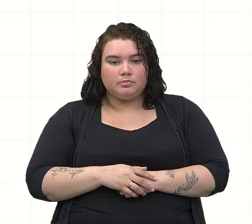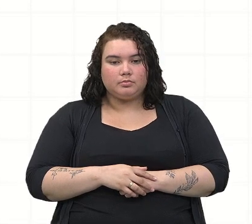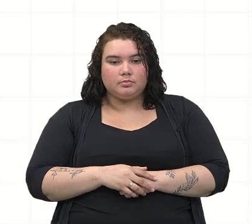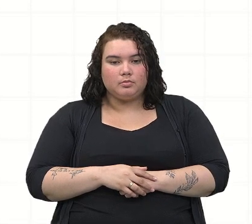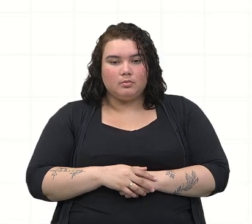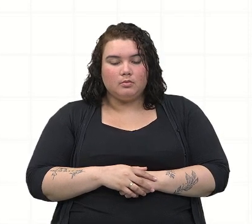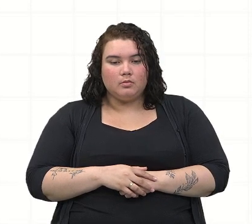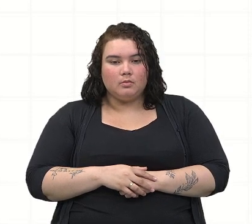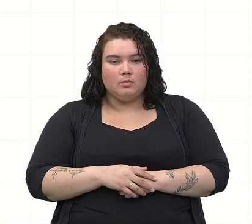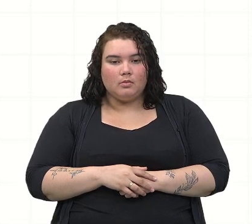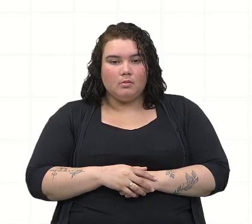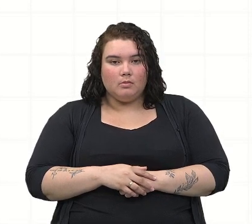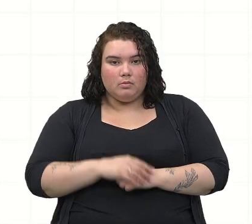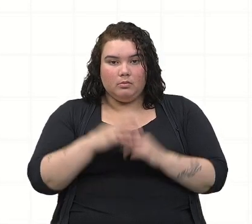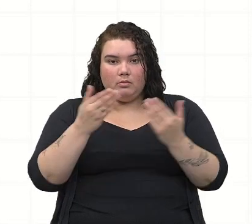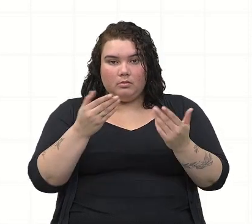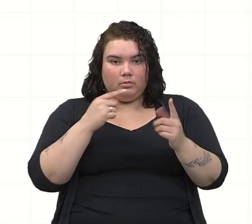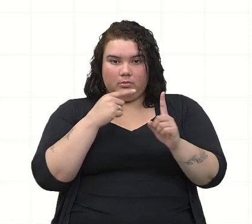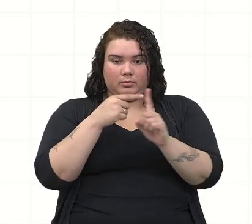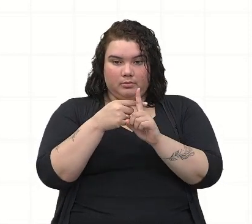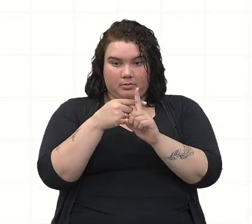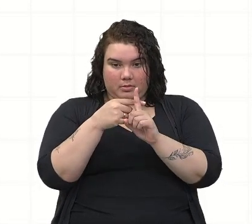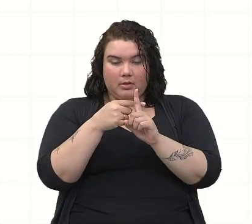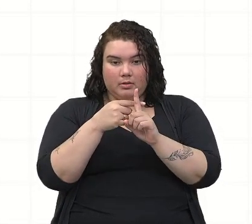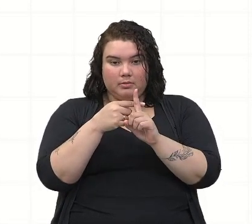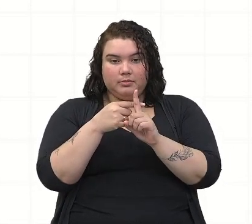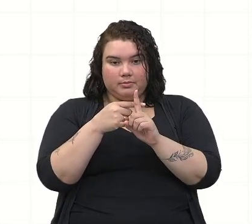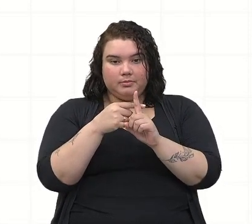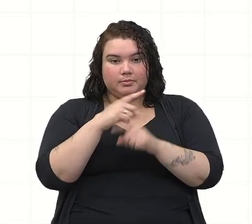E aí o aumento, ó. Aumento.